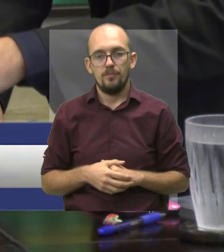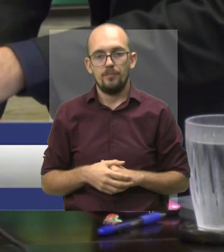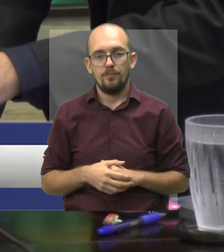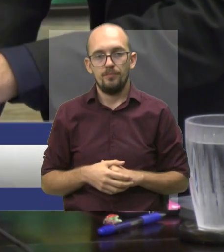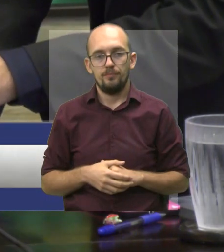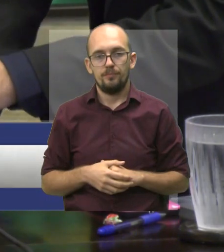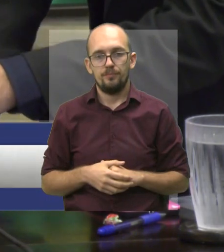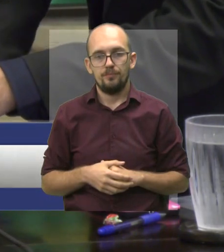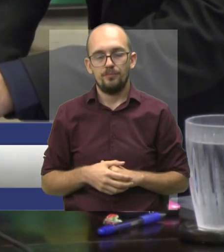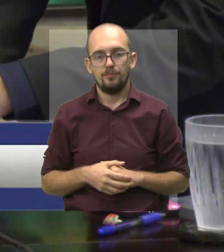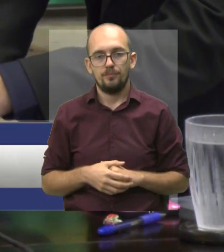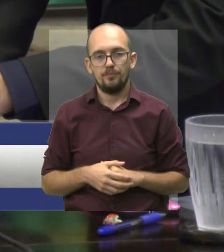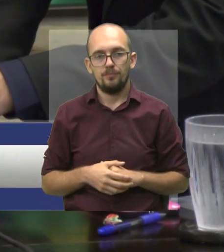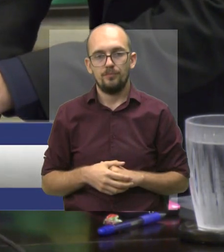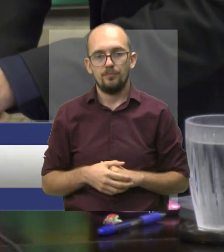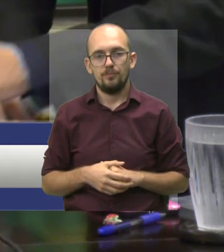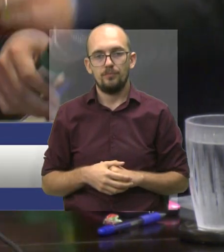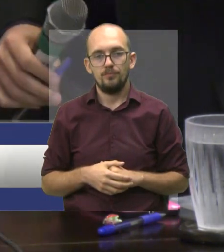Tá.